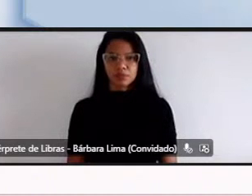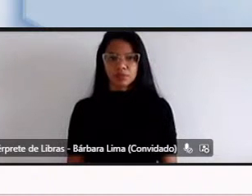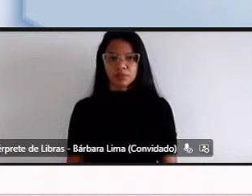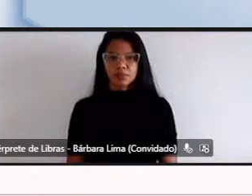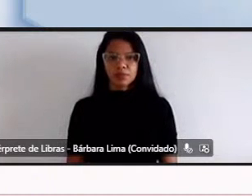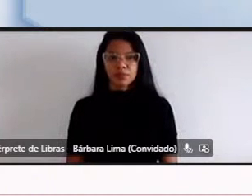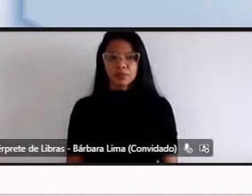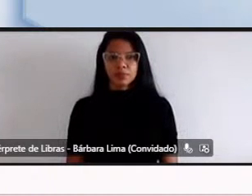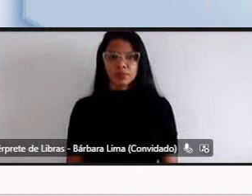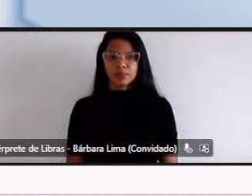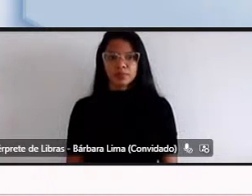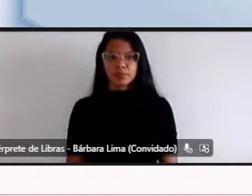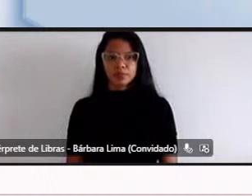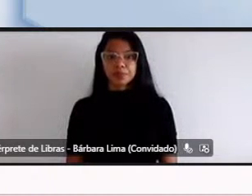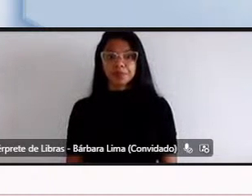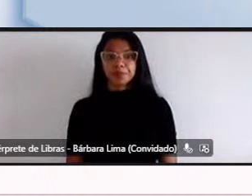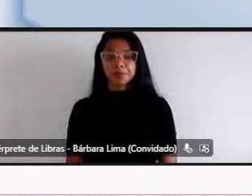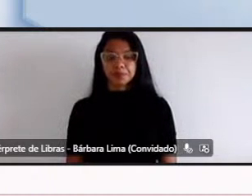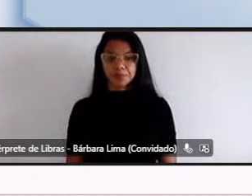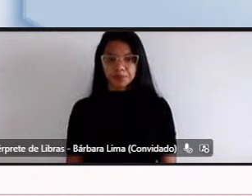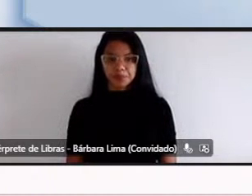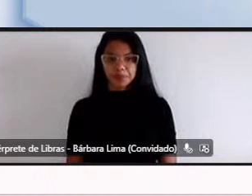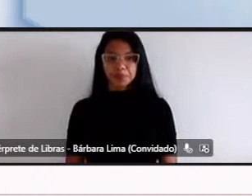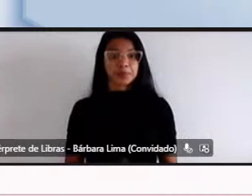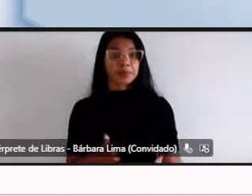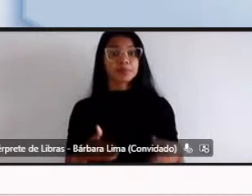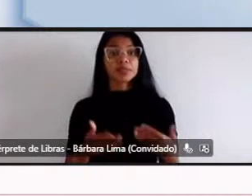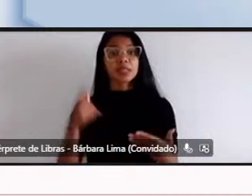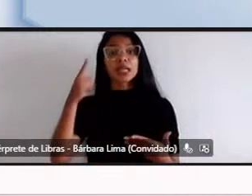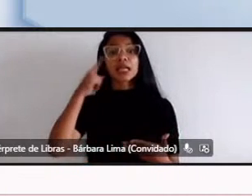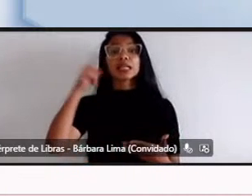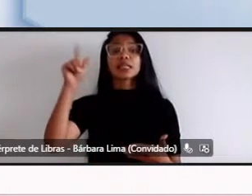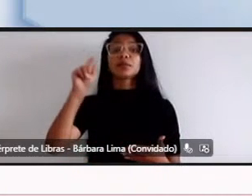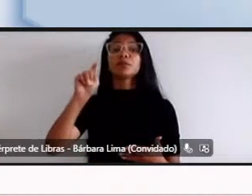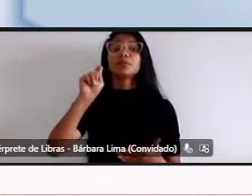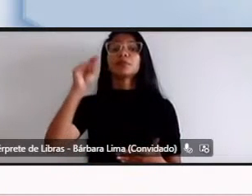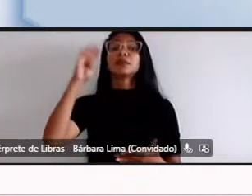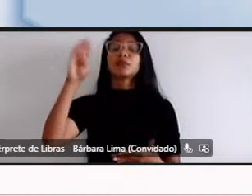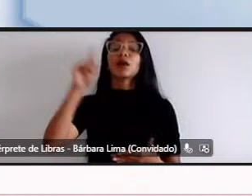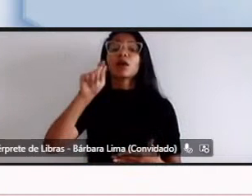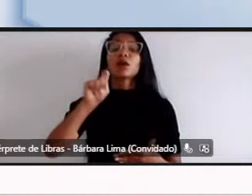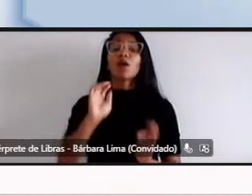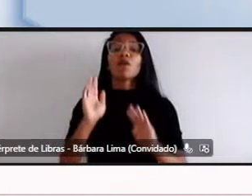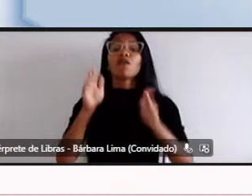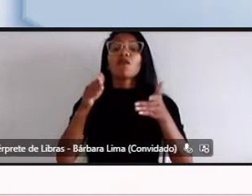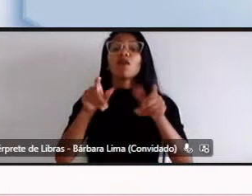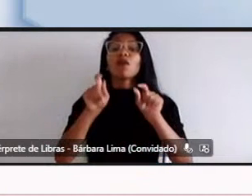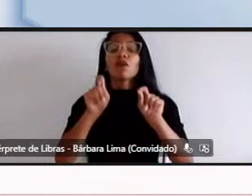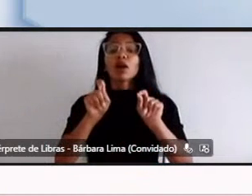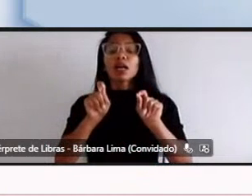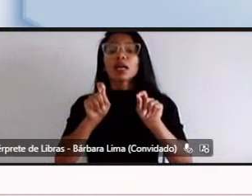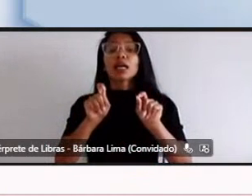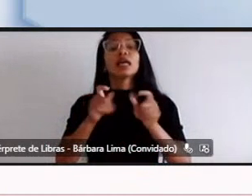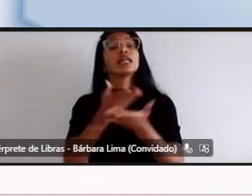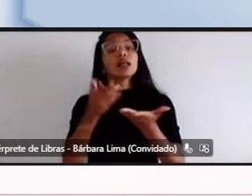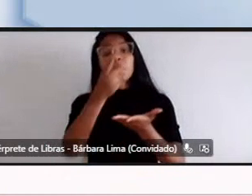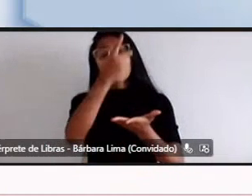offender. Então, a ideia principal aqui, o foco desse sistema criminal está no criminoso.